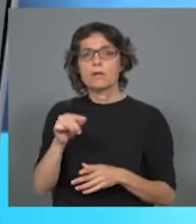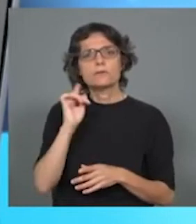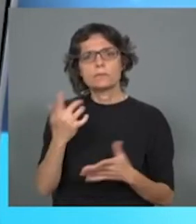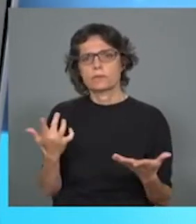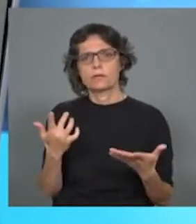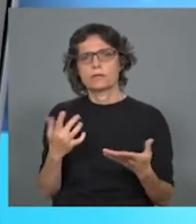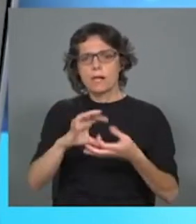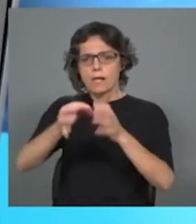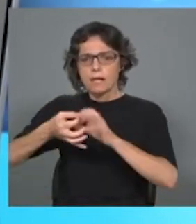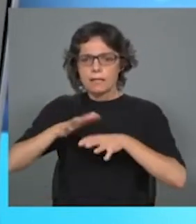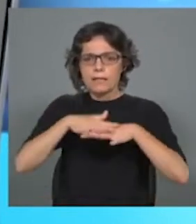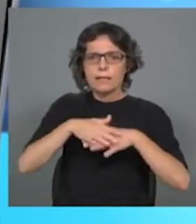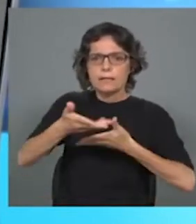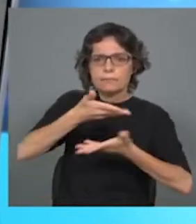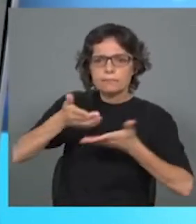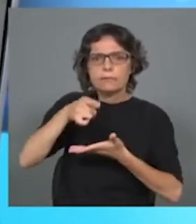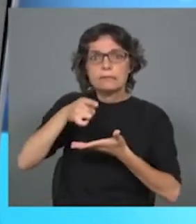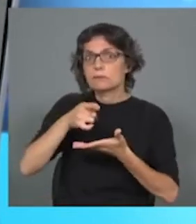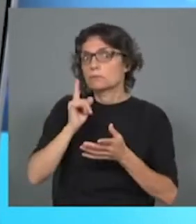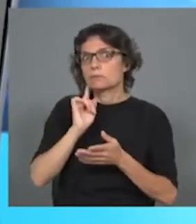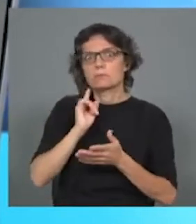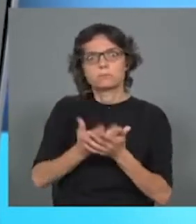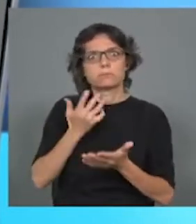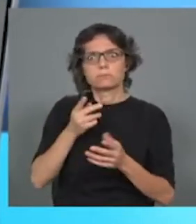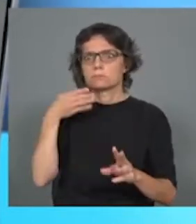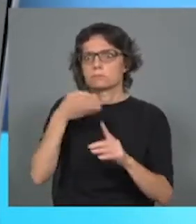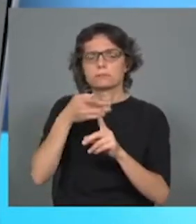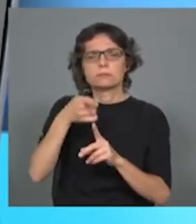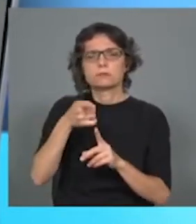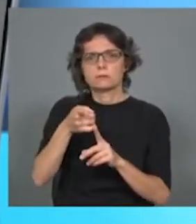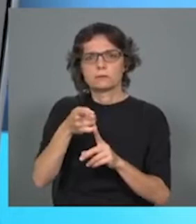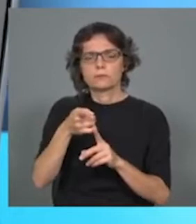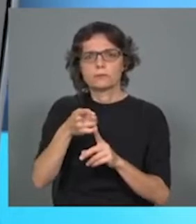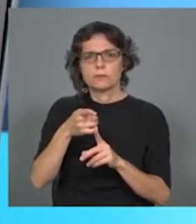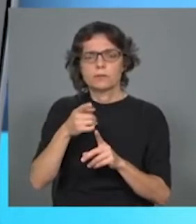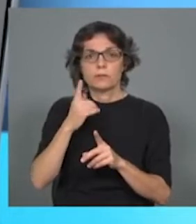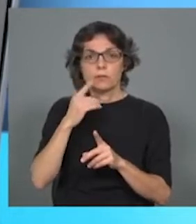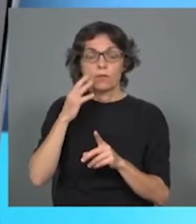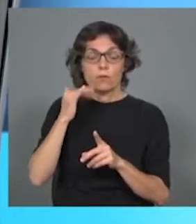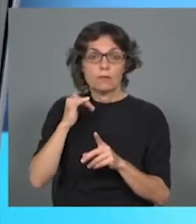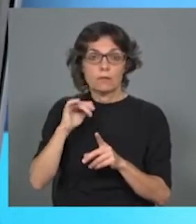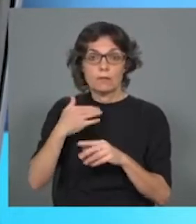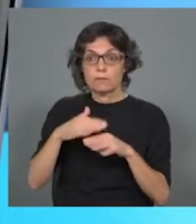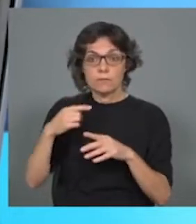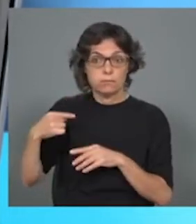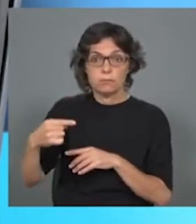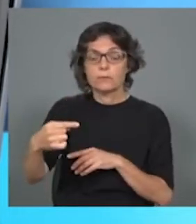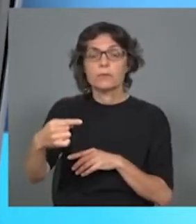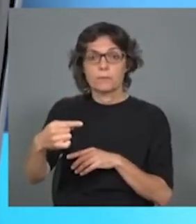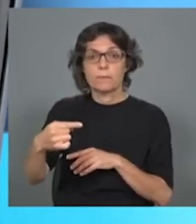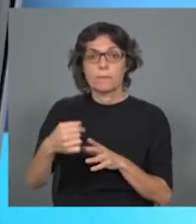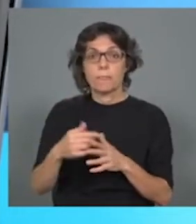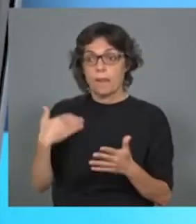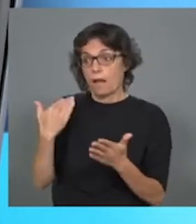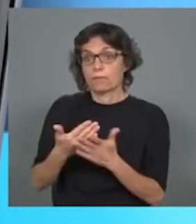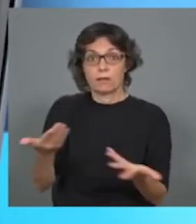Essa transversalidade tem sido uma aposta que nós temos procurado promover. E até agora